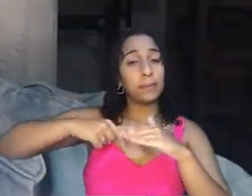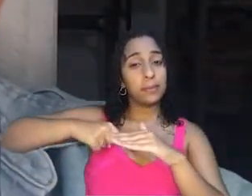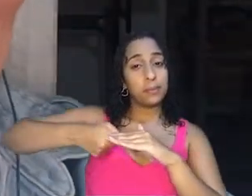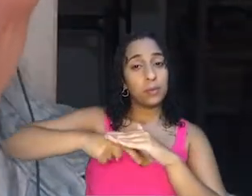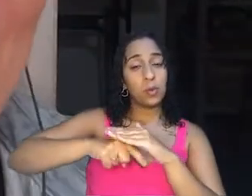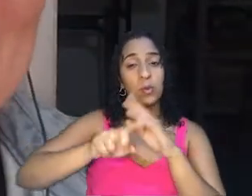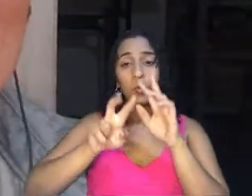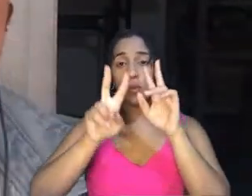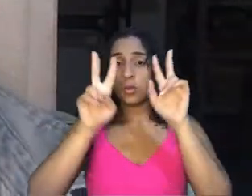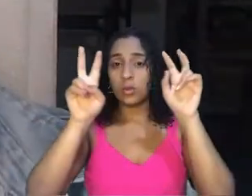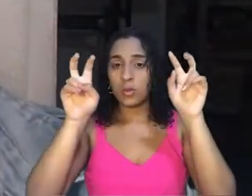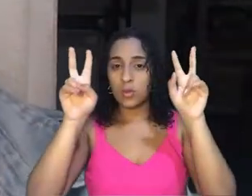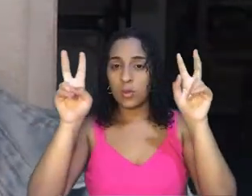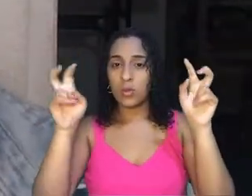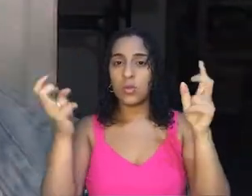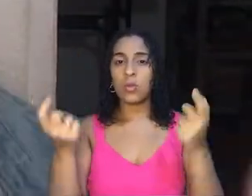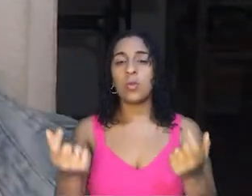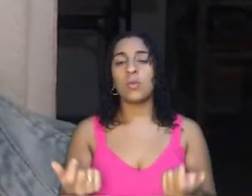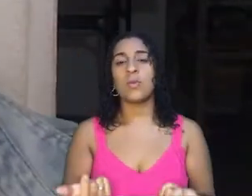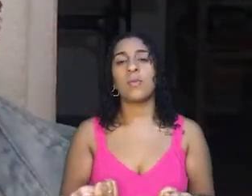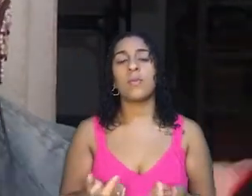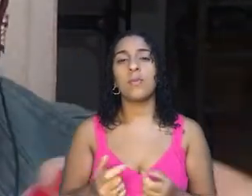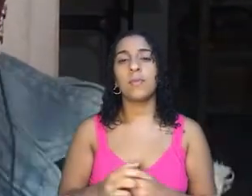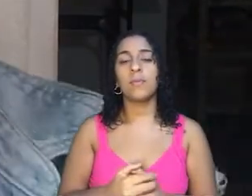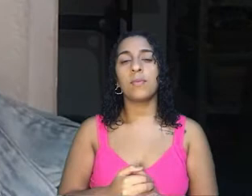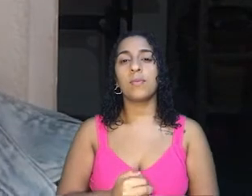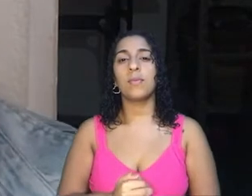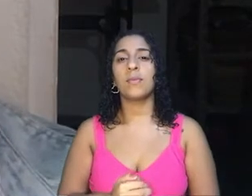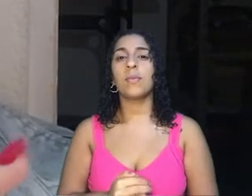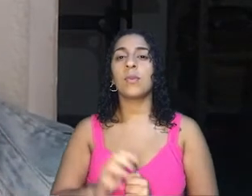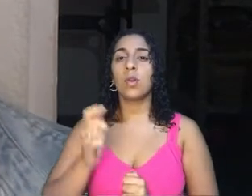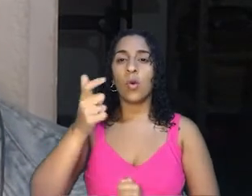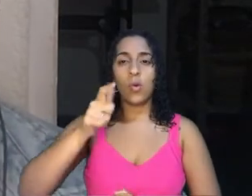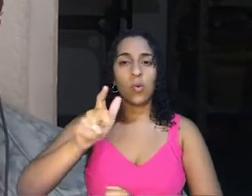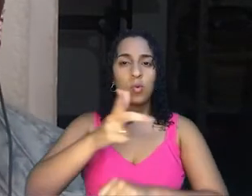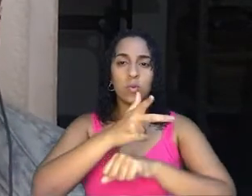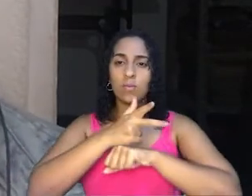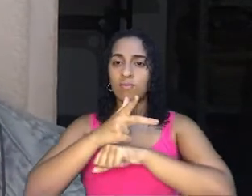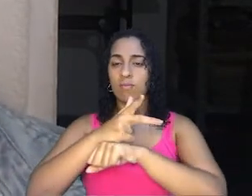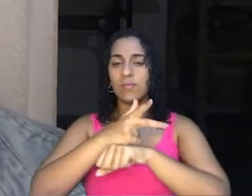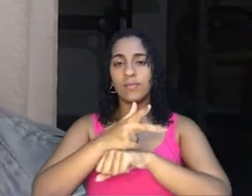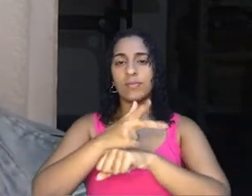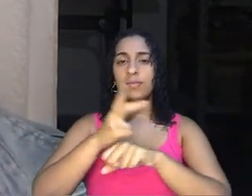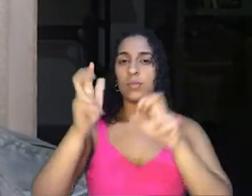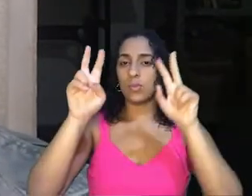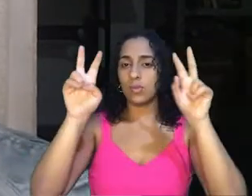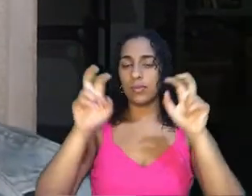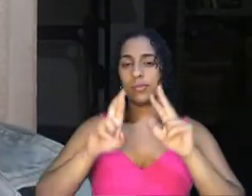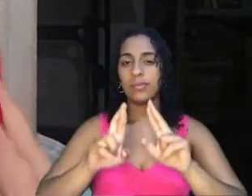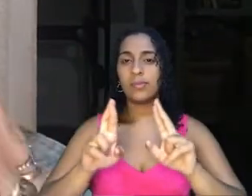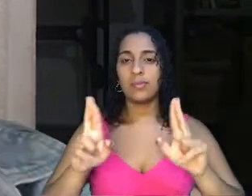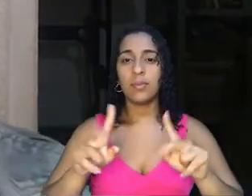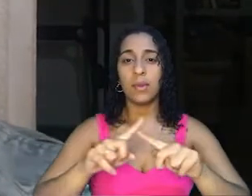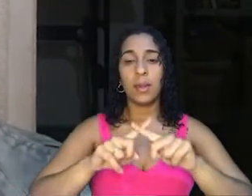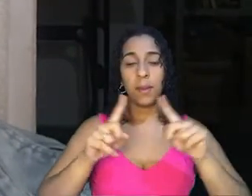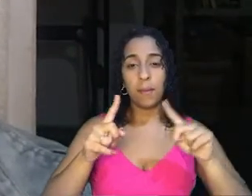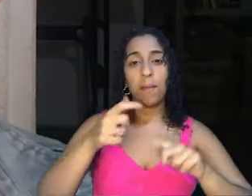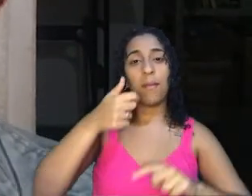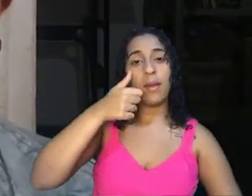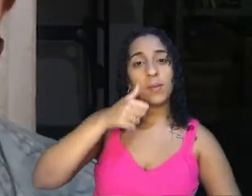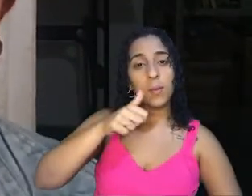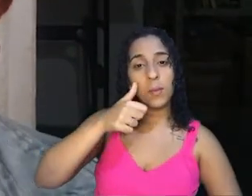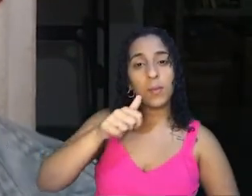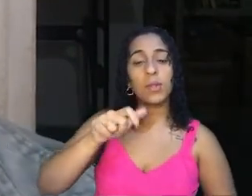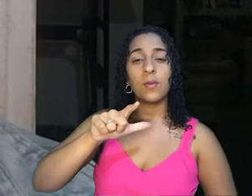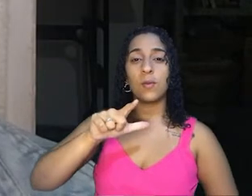um outro vídeo com outras propostas mais Maria Firmina tida como a primeira autora né primeiro